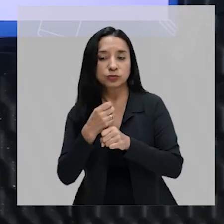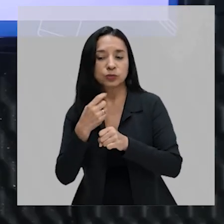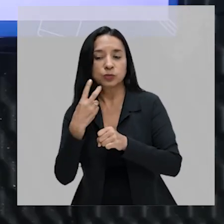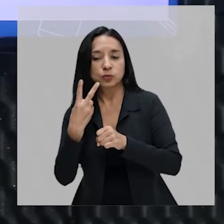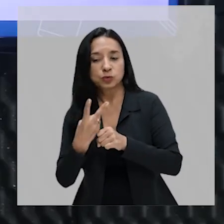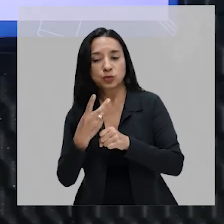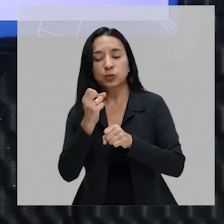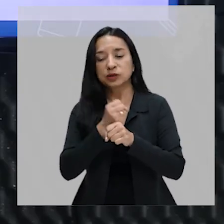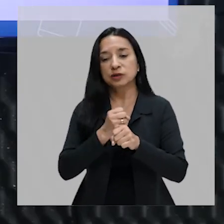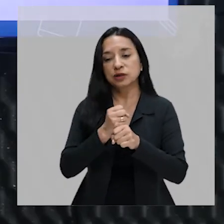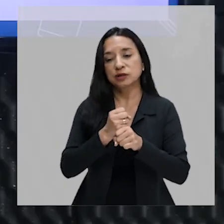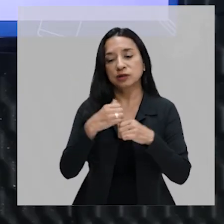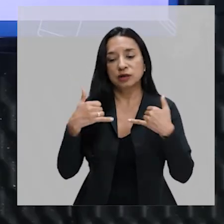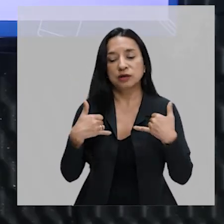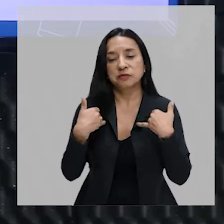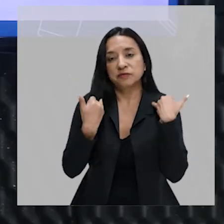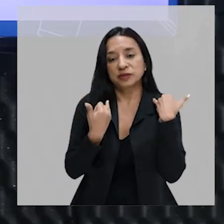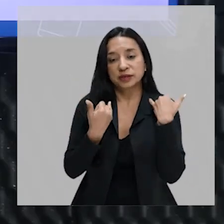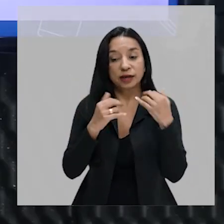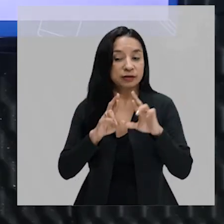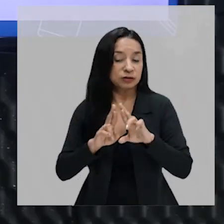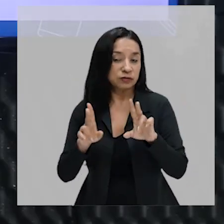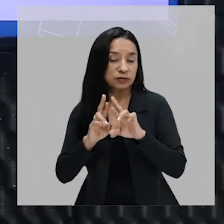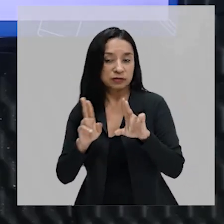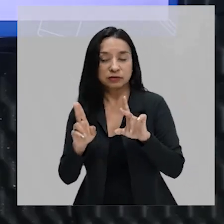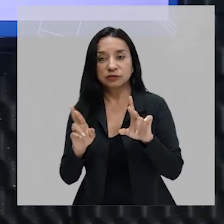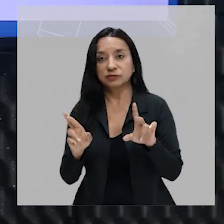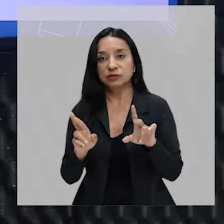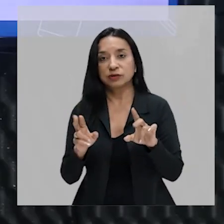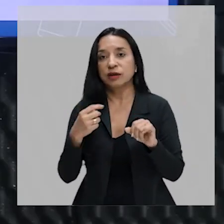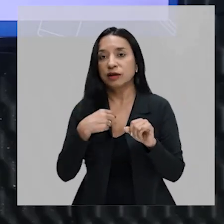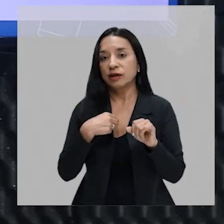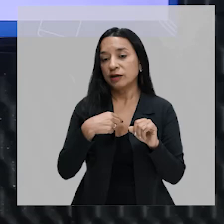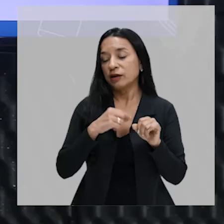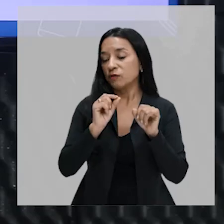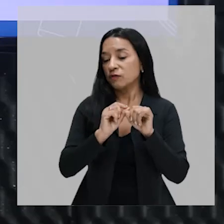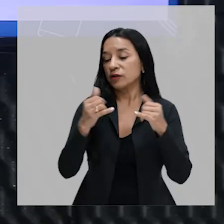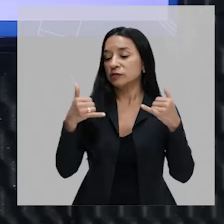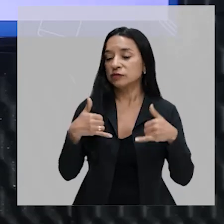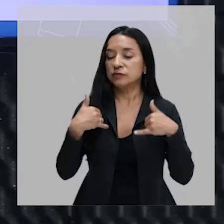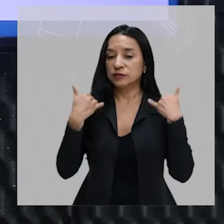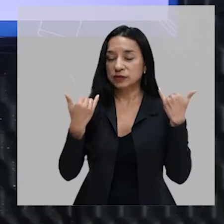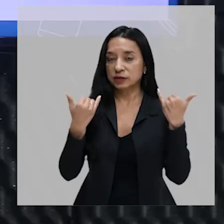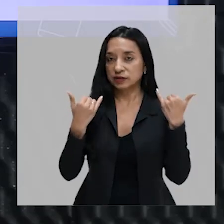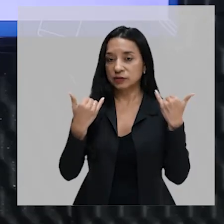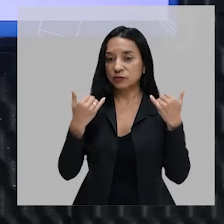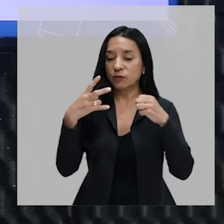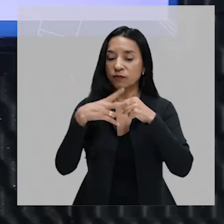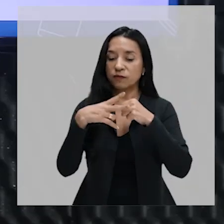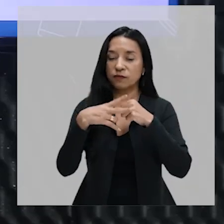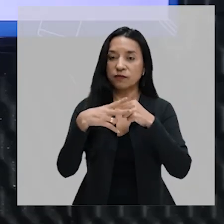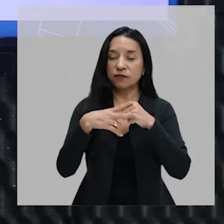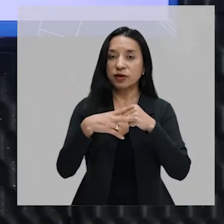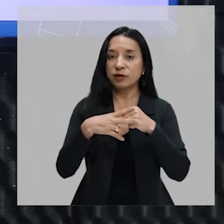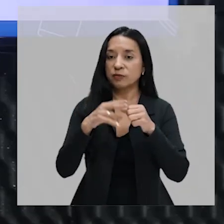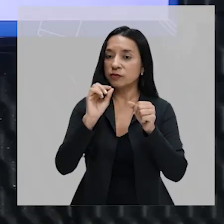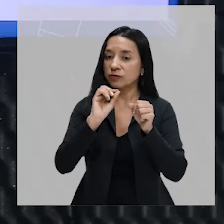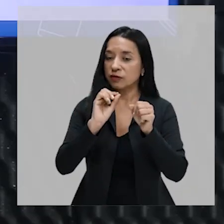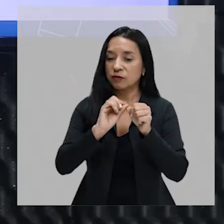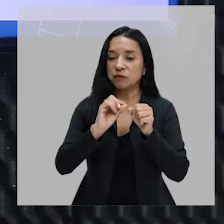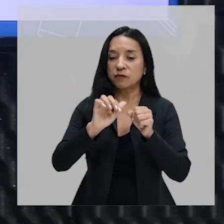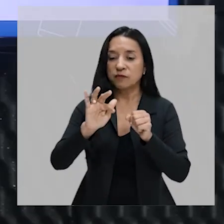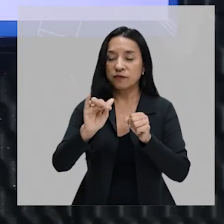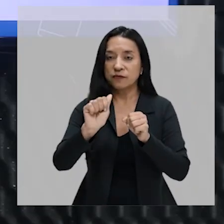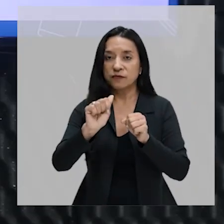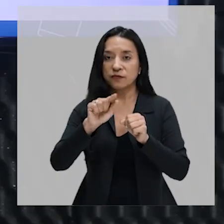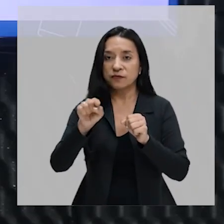Aniversário é uma coisa. Eu estou fazendo aniversário. Eu faço aniversário. O verbo fazer aí não é impessoal. Eu faço